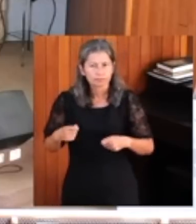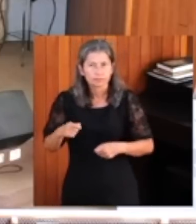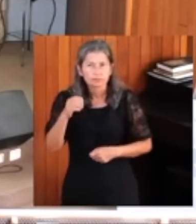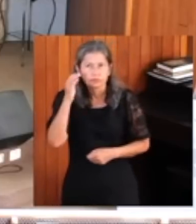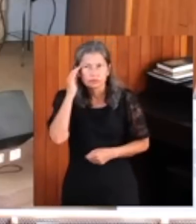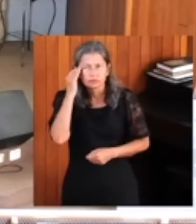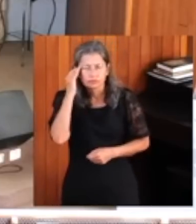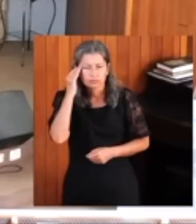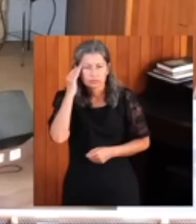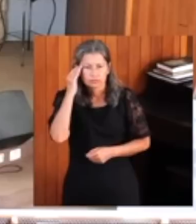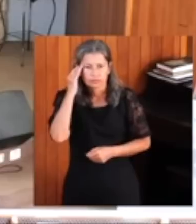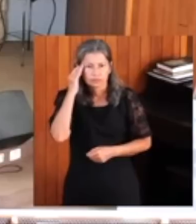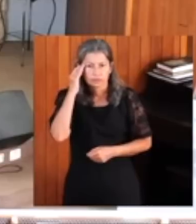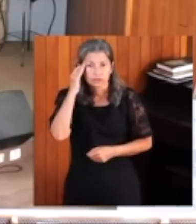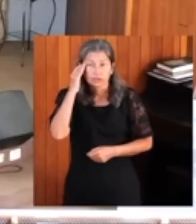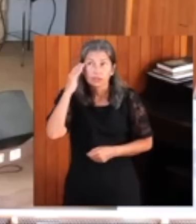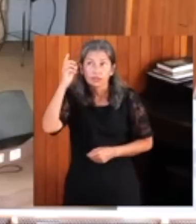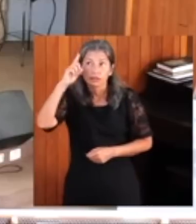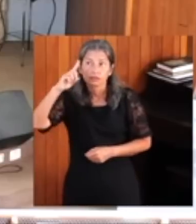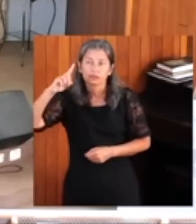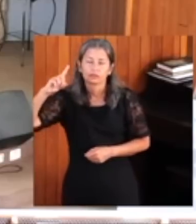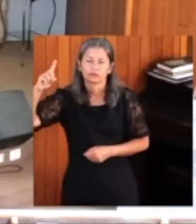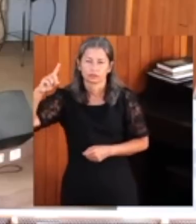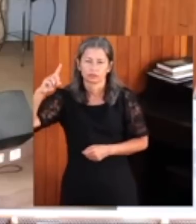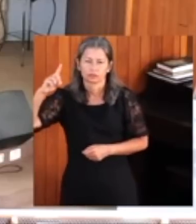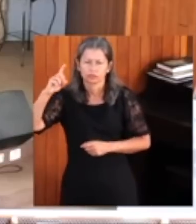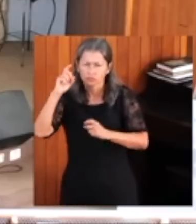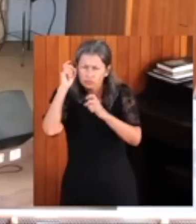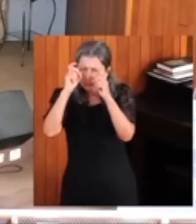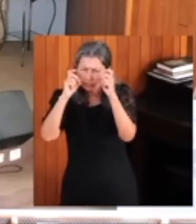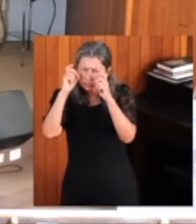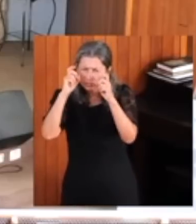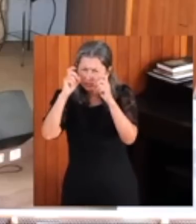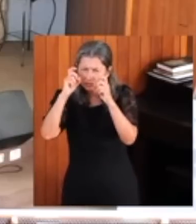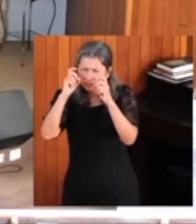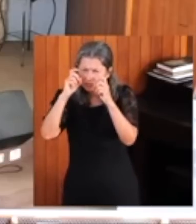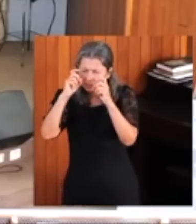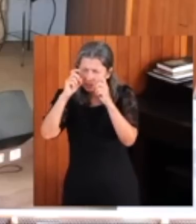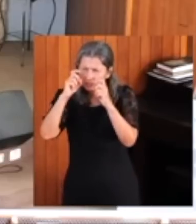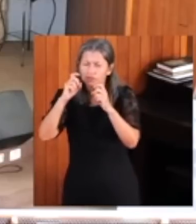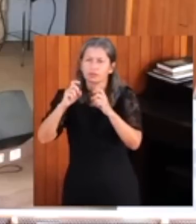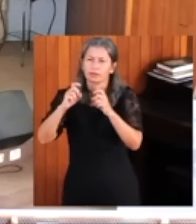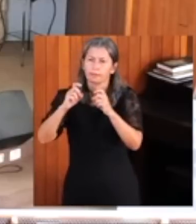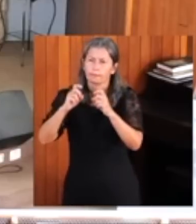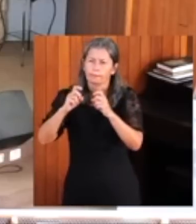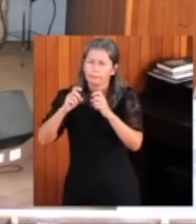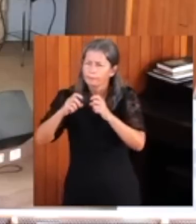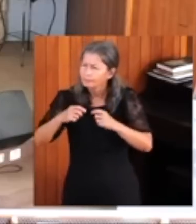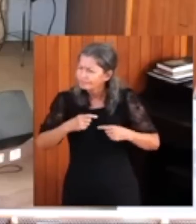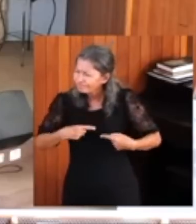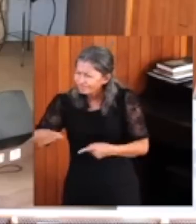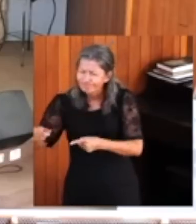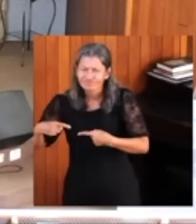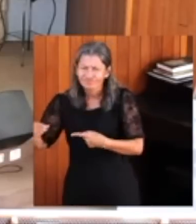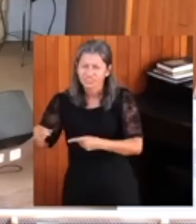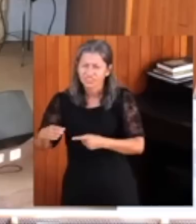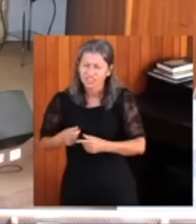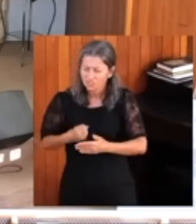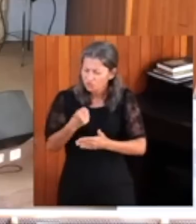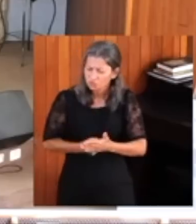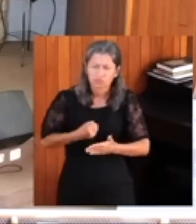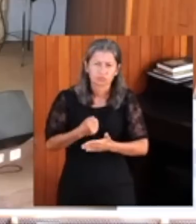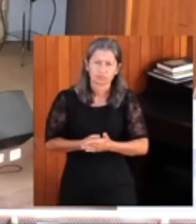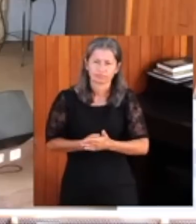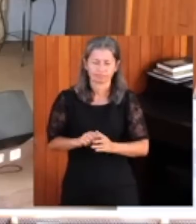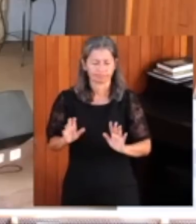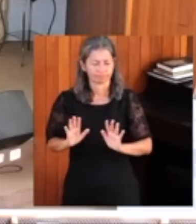Deus, é Deus dizendo, não se preocupe com as bestas, não se preocupe com as perseguições, não se preocupe com as lutas, porque eu